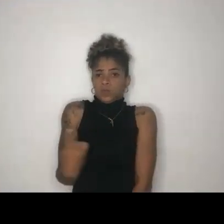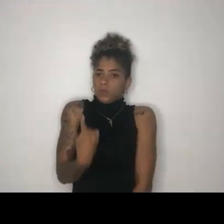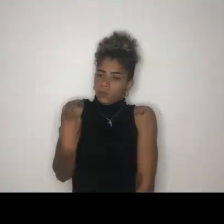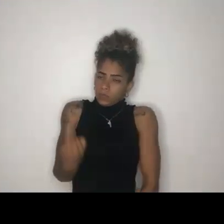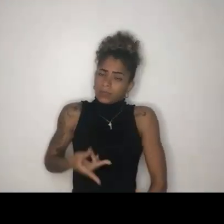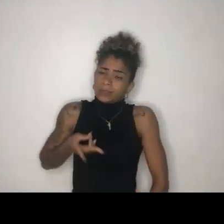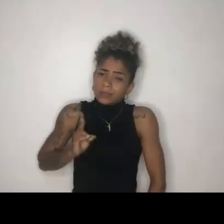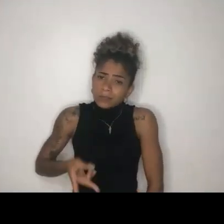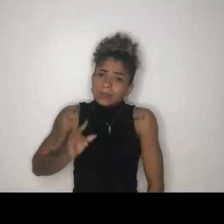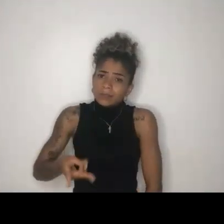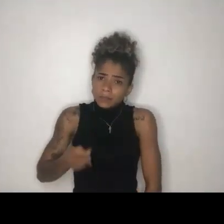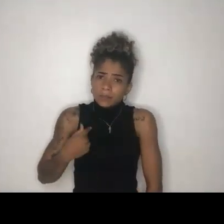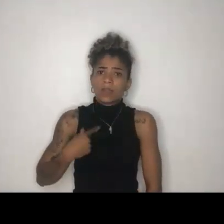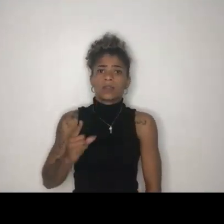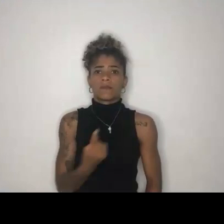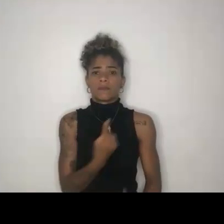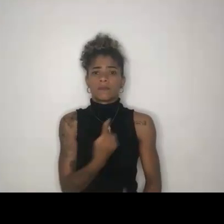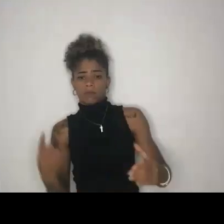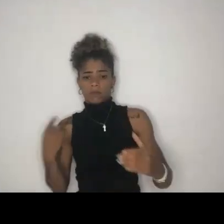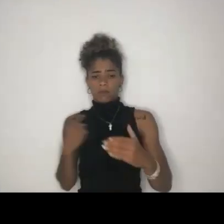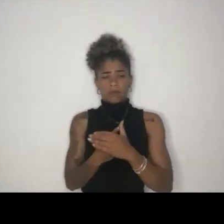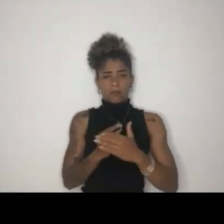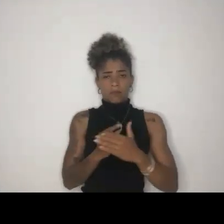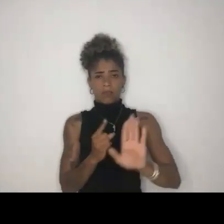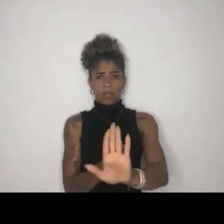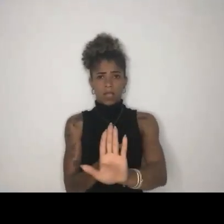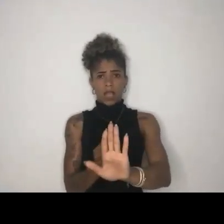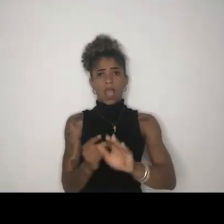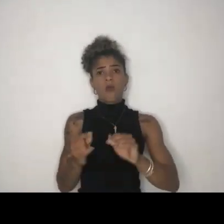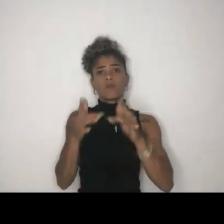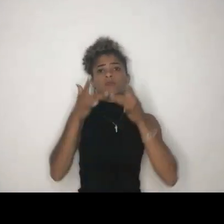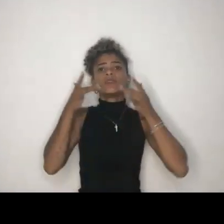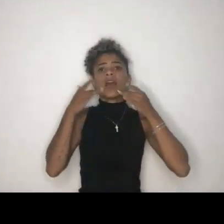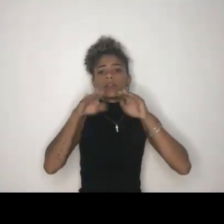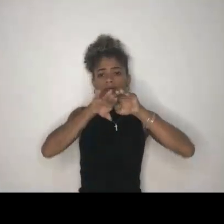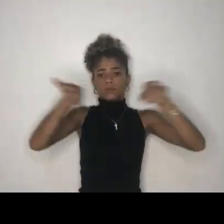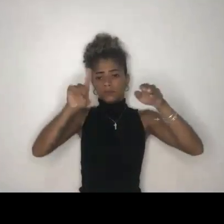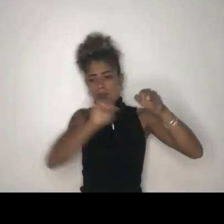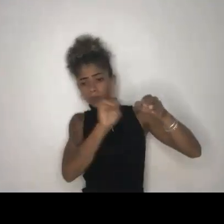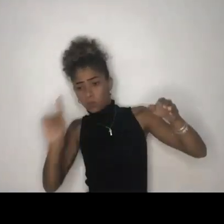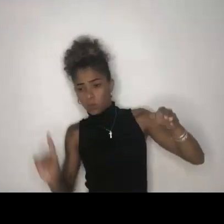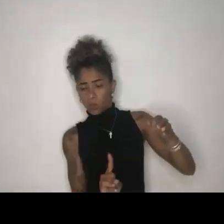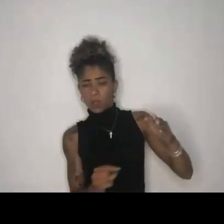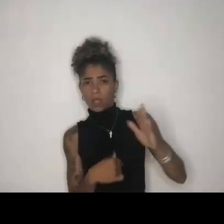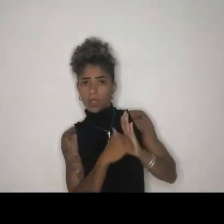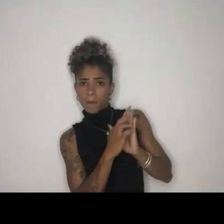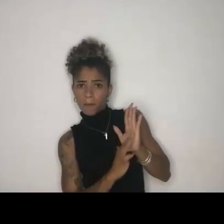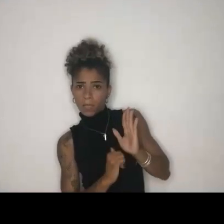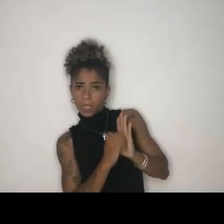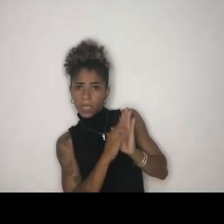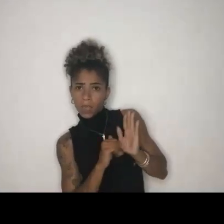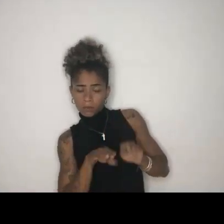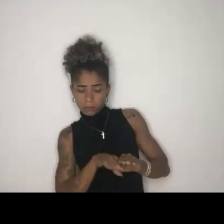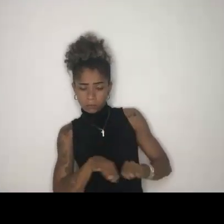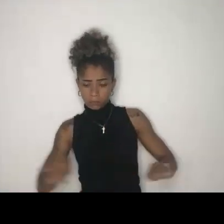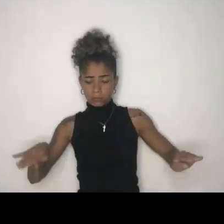eu tava ali no porão isso aqui eu fosse do teatro é embaixo do palco então a gente pintava os telões embaixo do